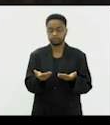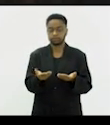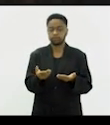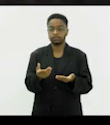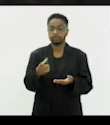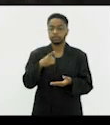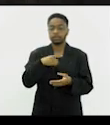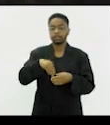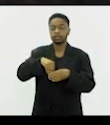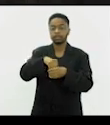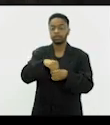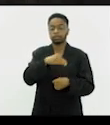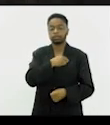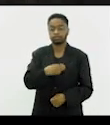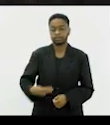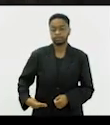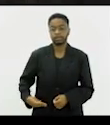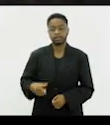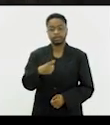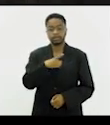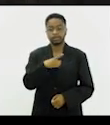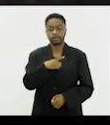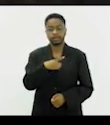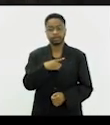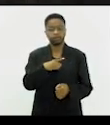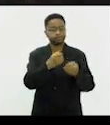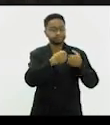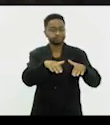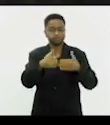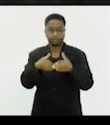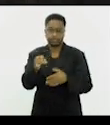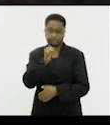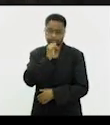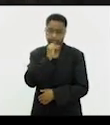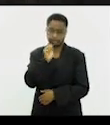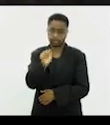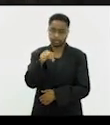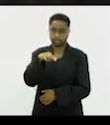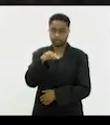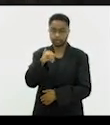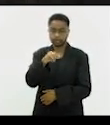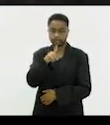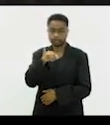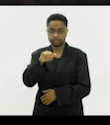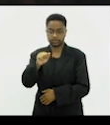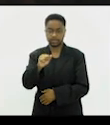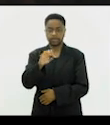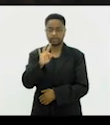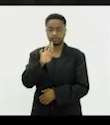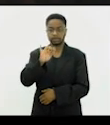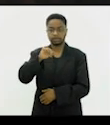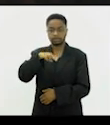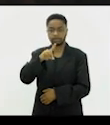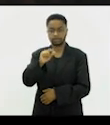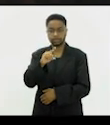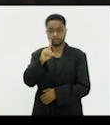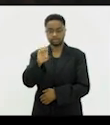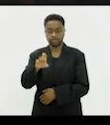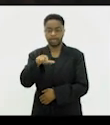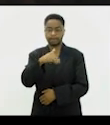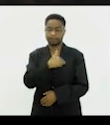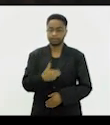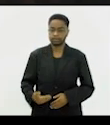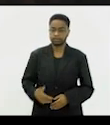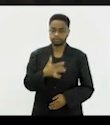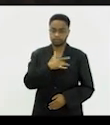desse ministério, calamidades ambulantes. É o caso da Nízia Trindade, por exemplo, que é ministra da Saúde, que manda